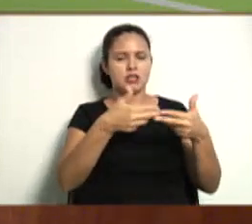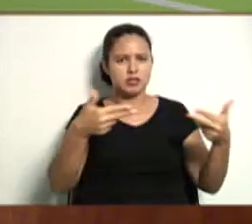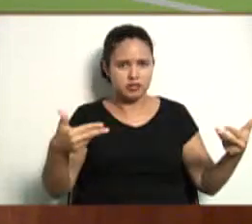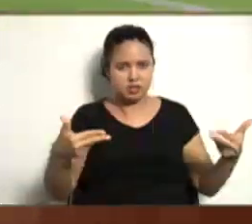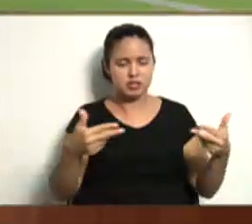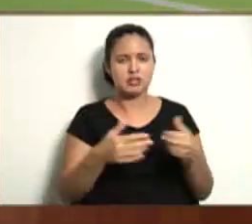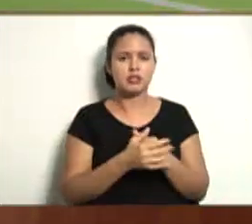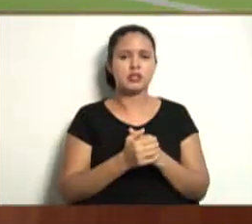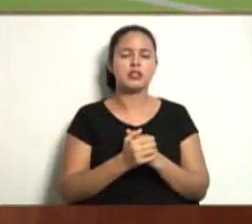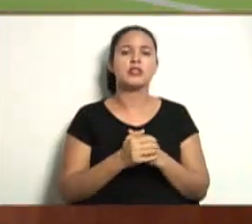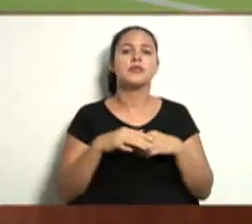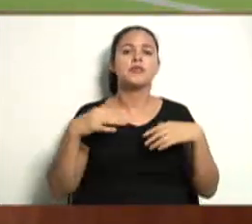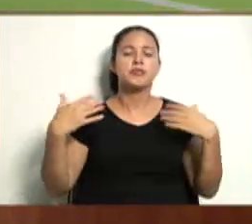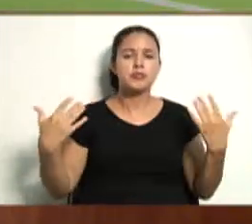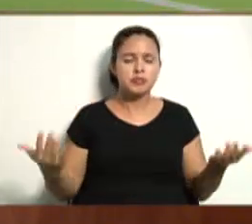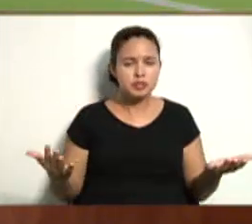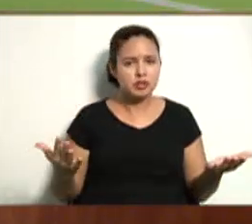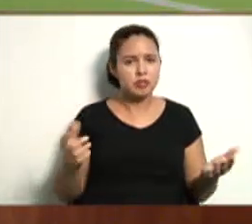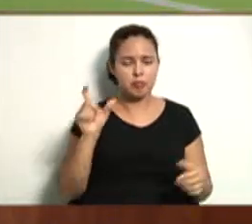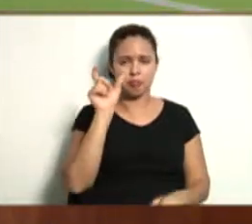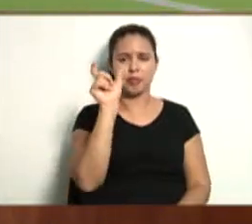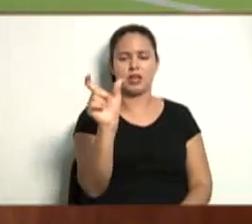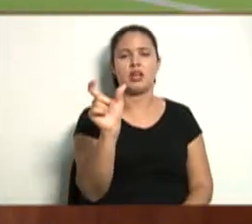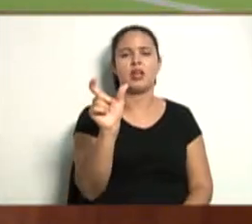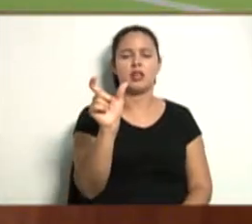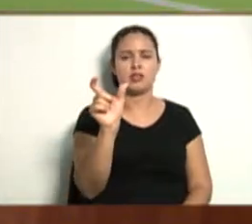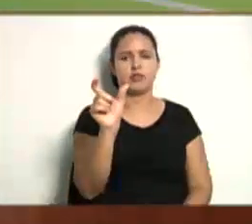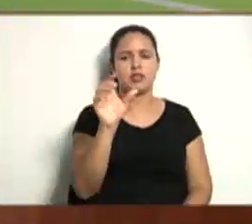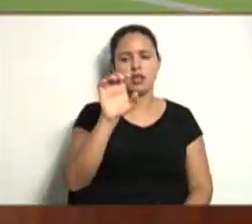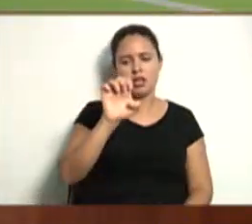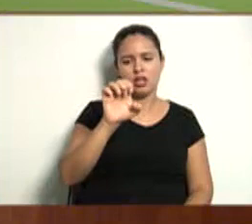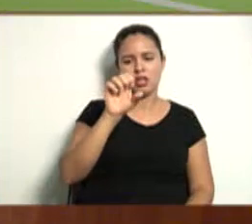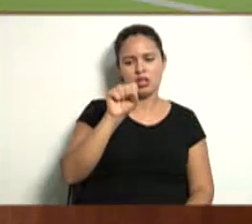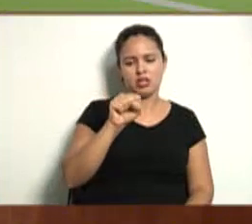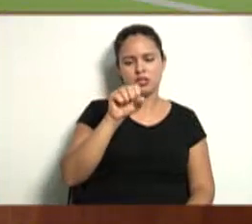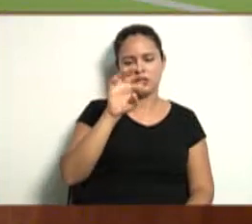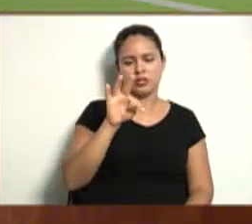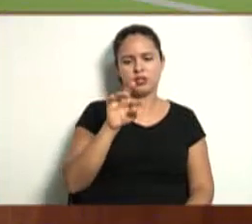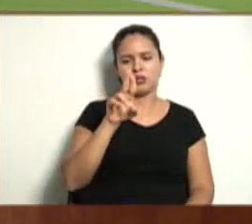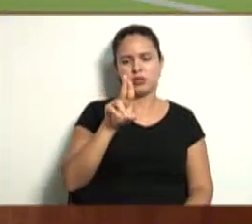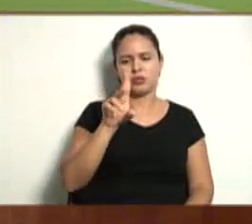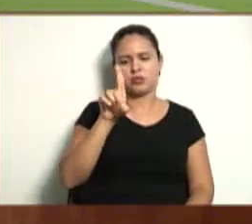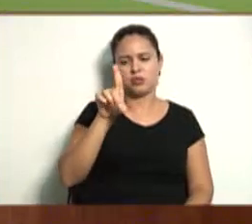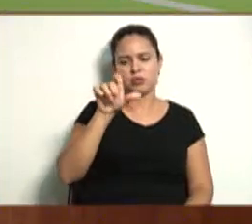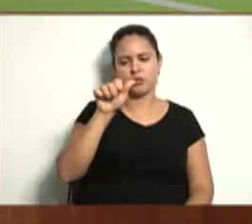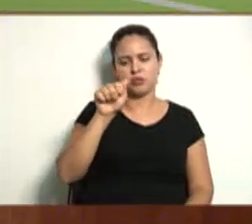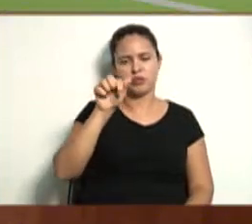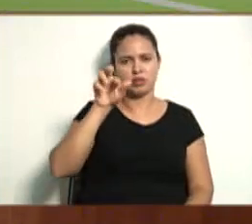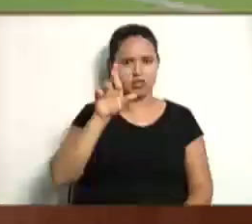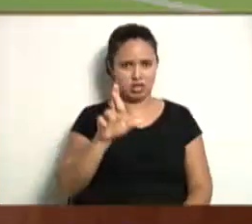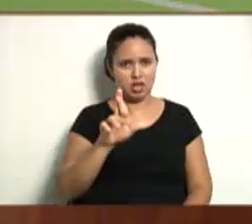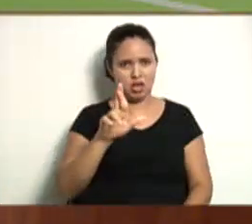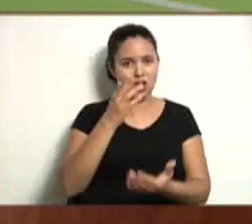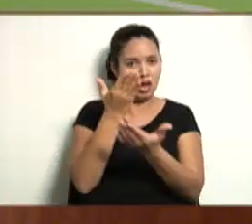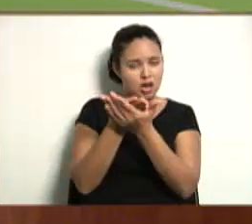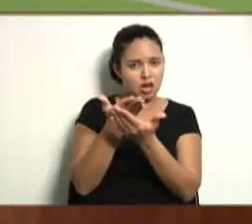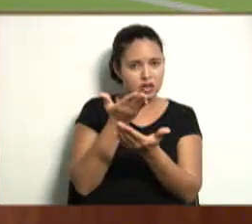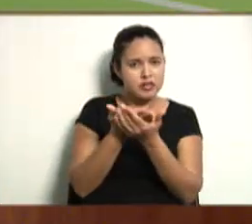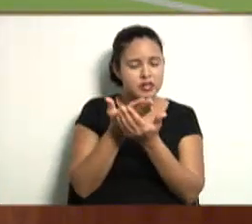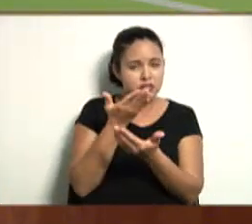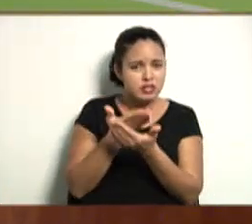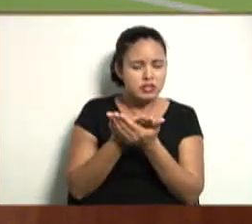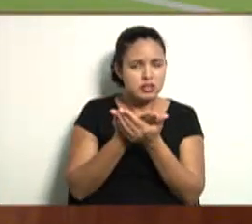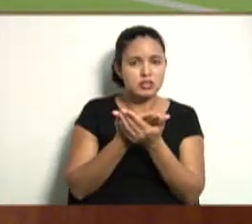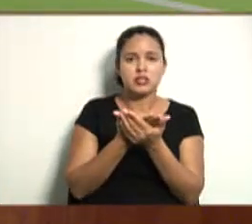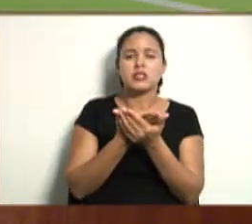ok? Inclusive, a palavra estudar, ela implica exatamente isso. Ela implica